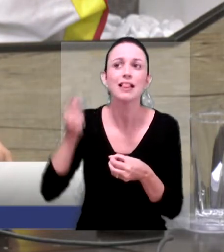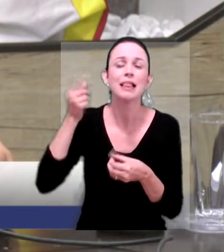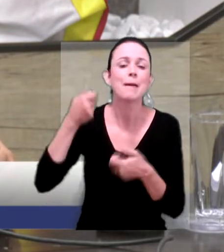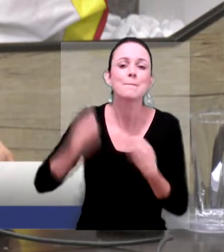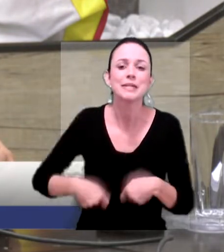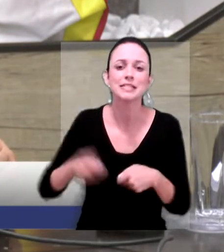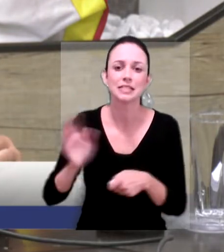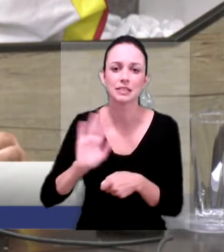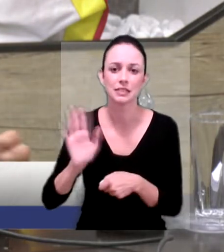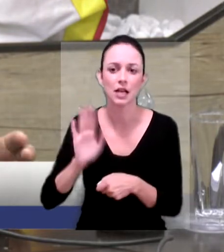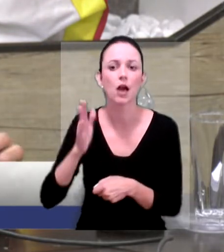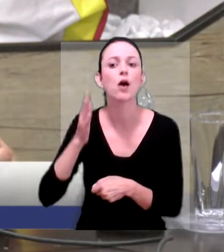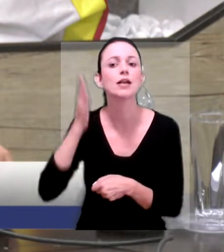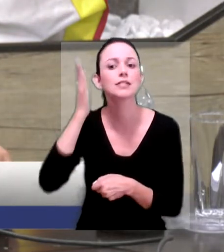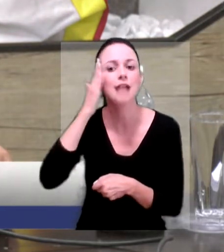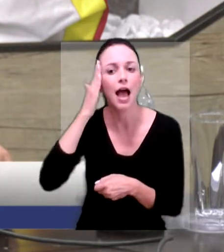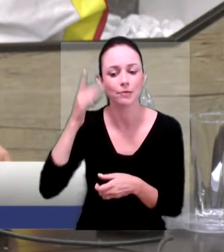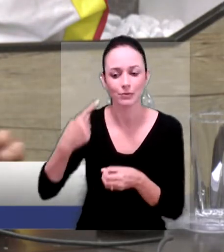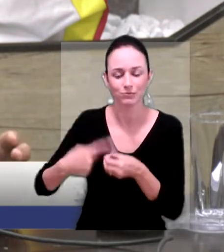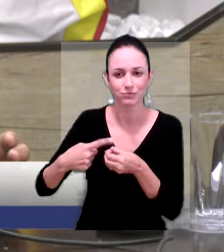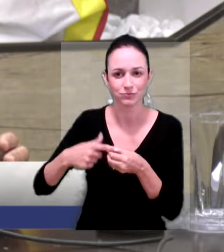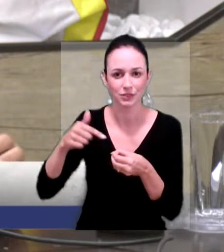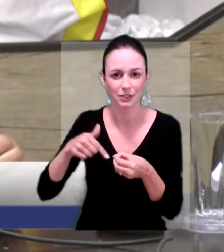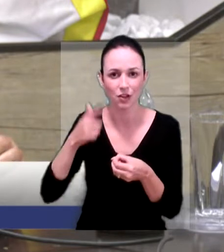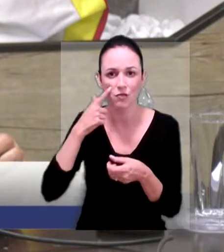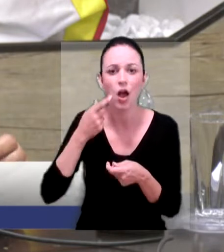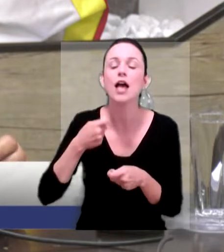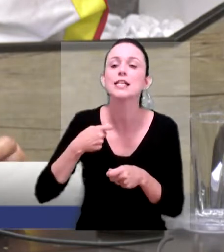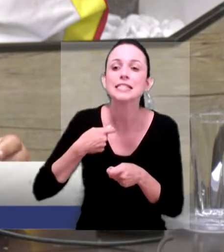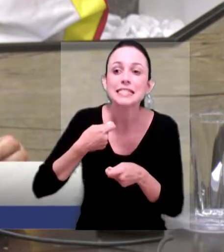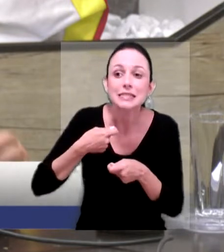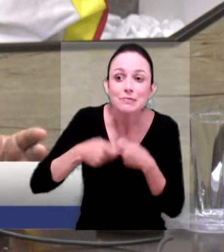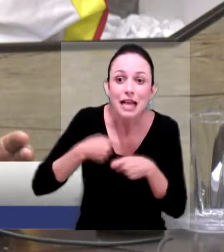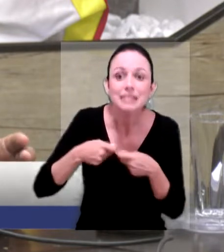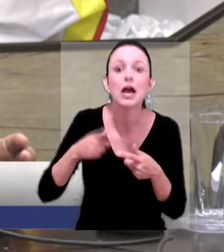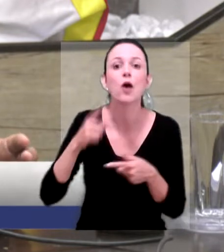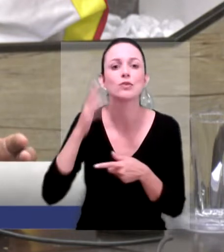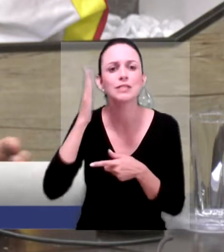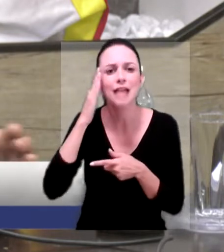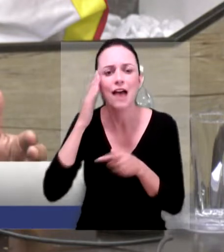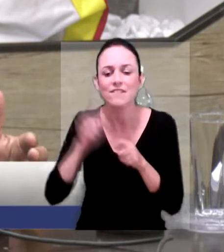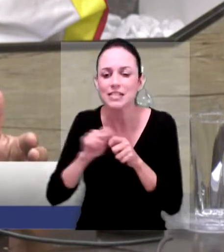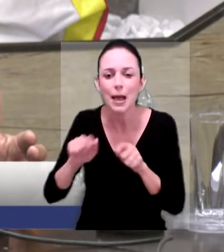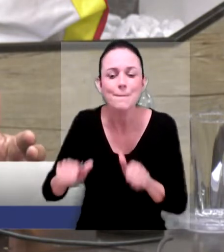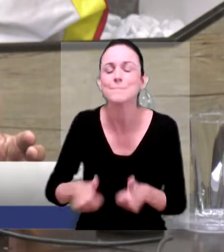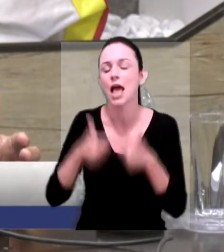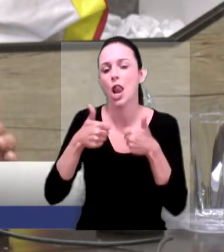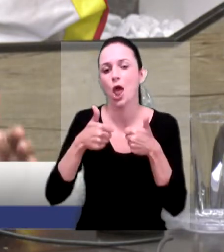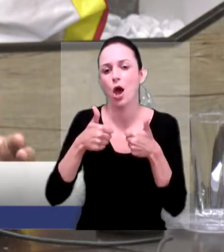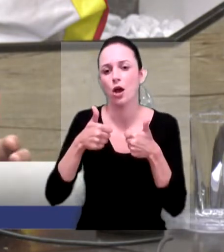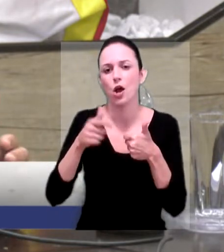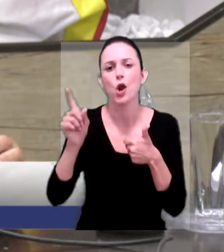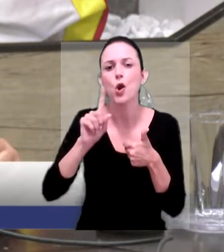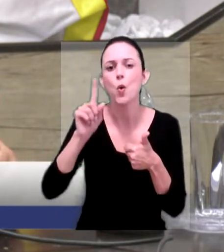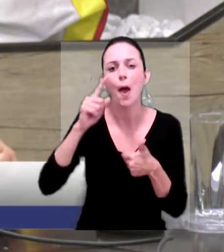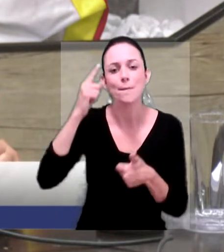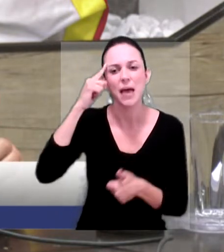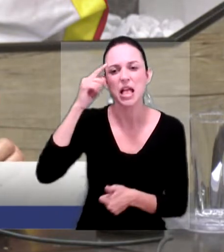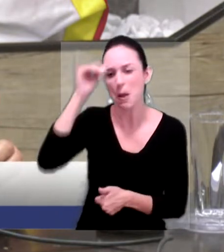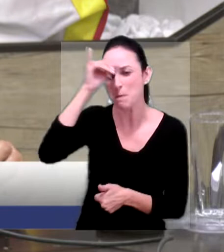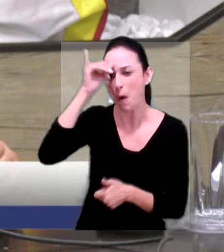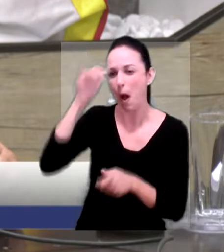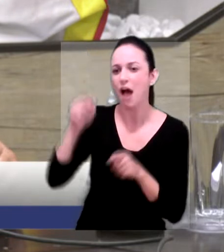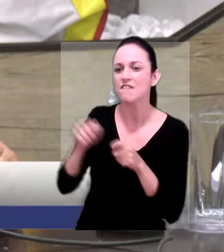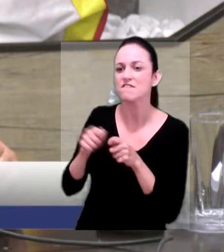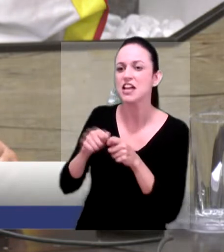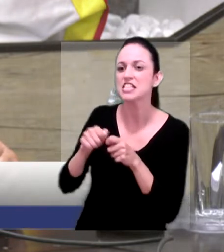nossas cidades, pela nossa administração, sempre quis fazer o melhor. Ninguém é bobo de querer não administrar uma